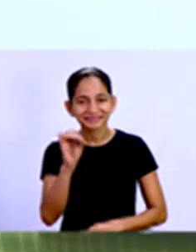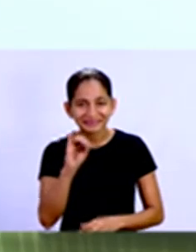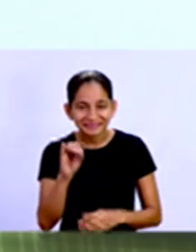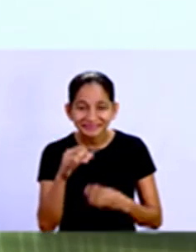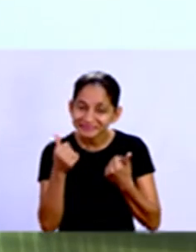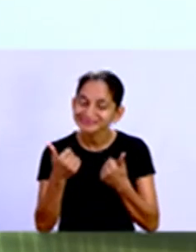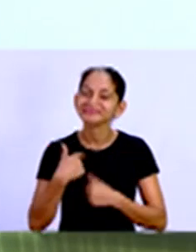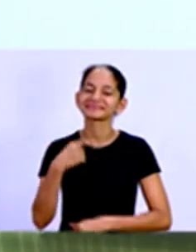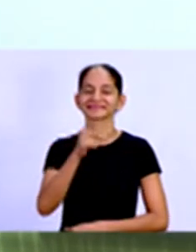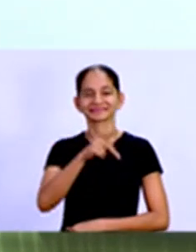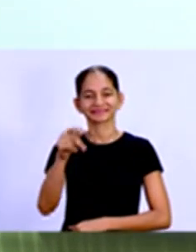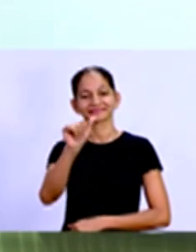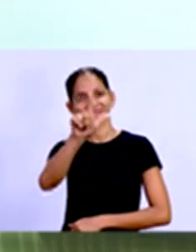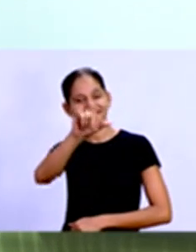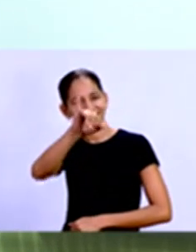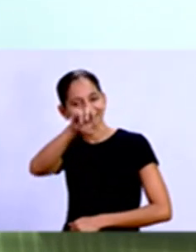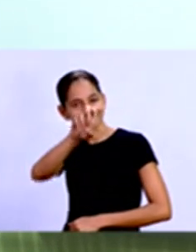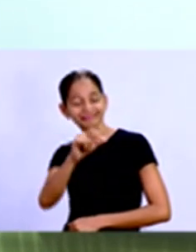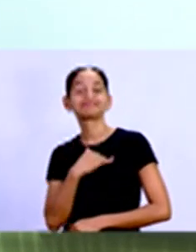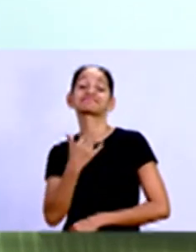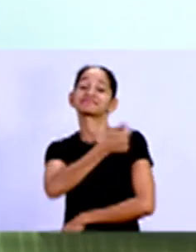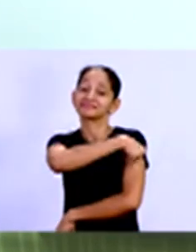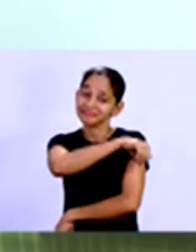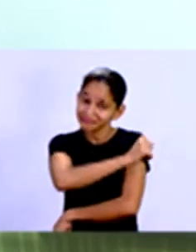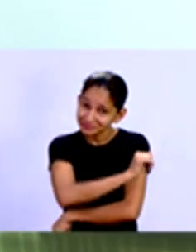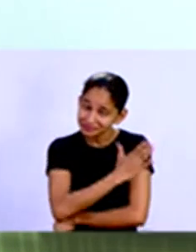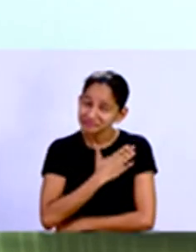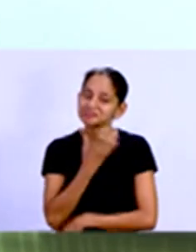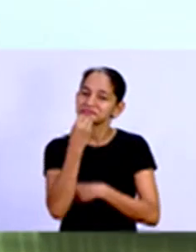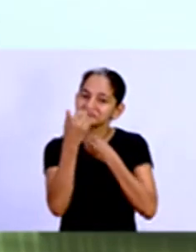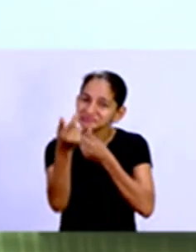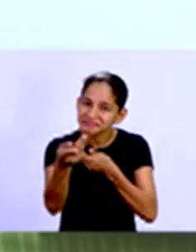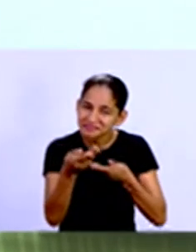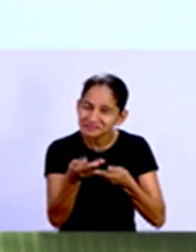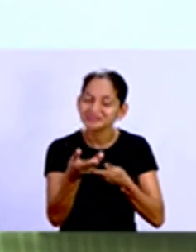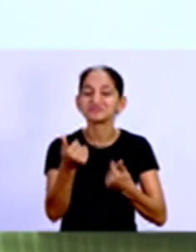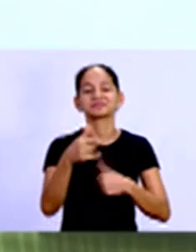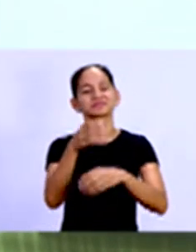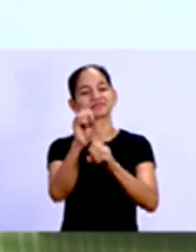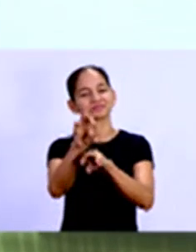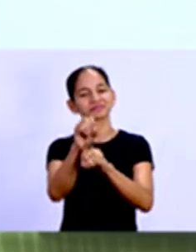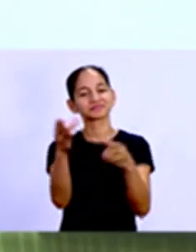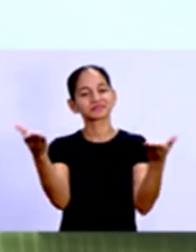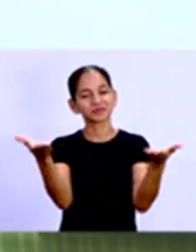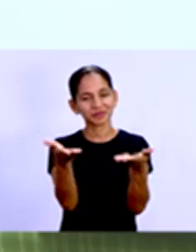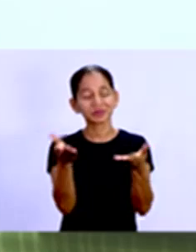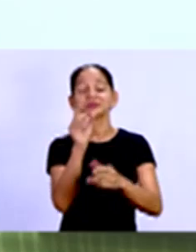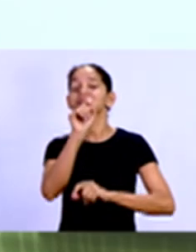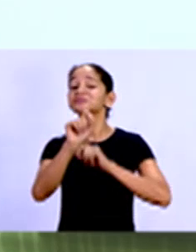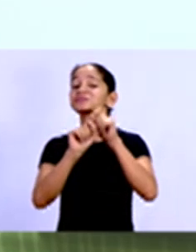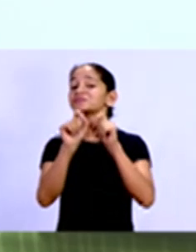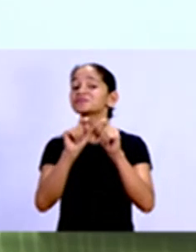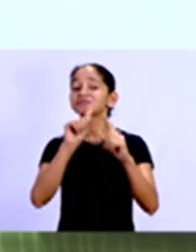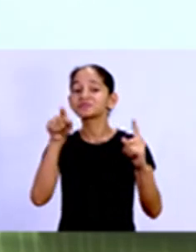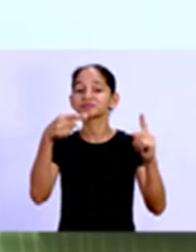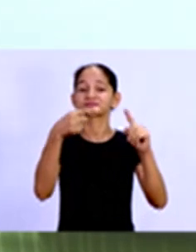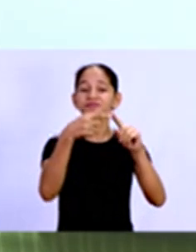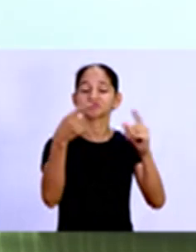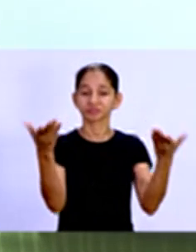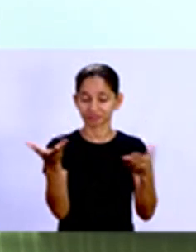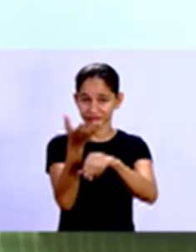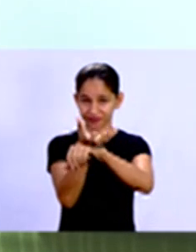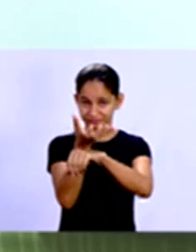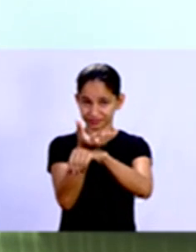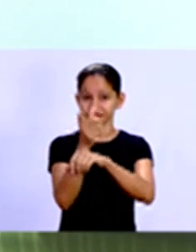Olá, sou a professora Aline, enfermeira. Bem-vinda à nossa aula de hoje. Nós estamos aqui para um módulo,